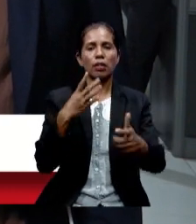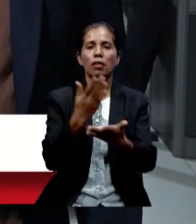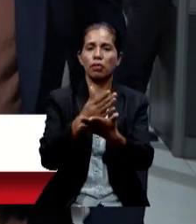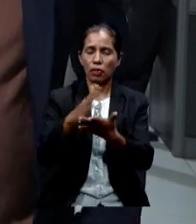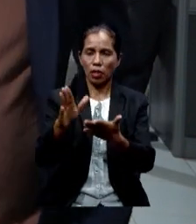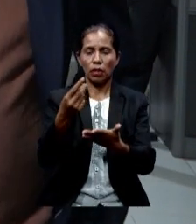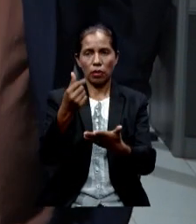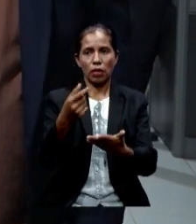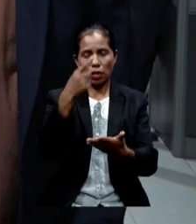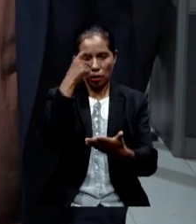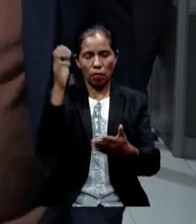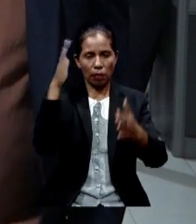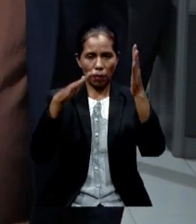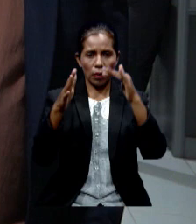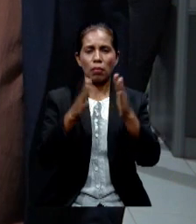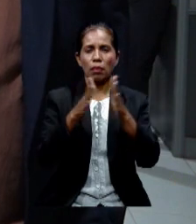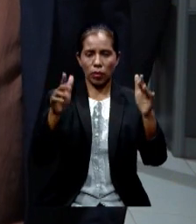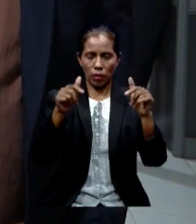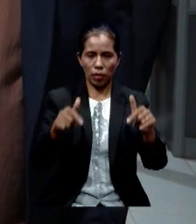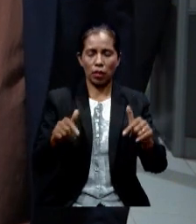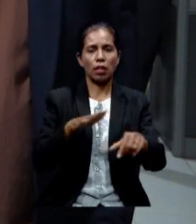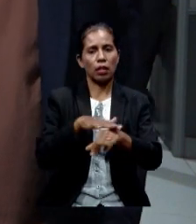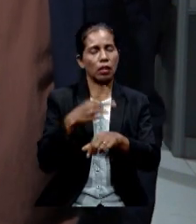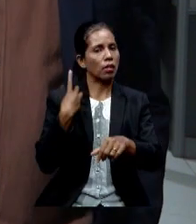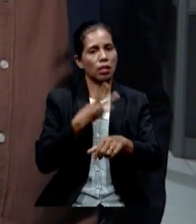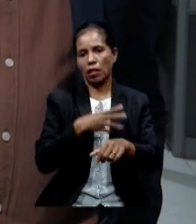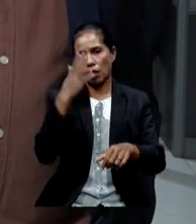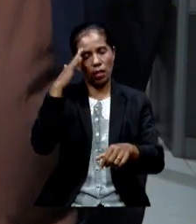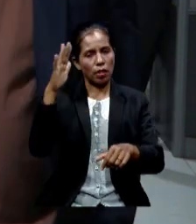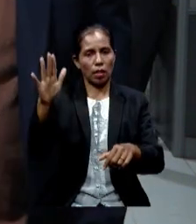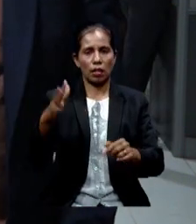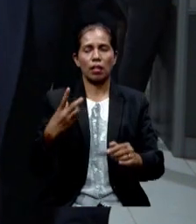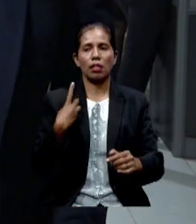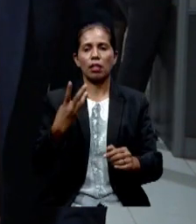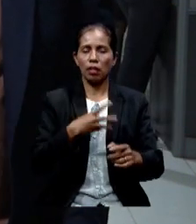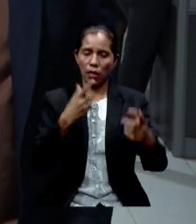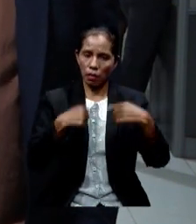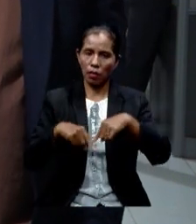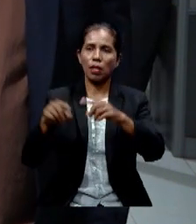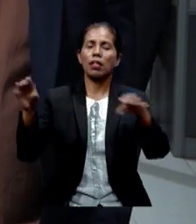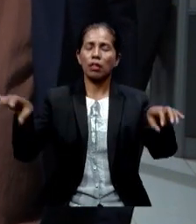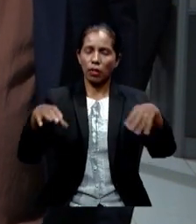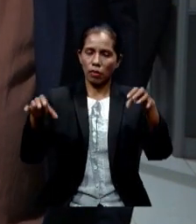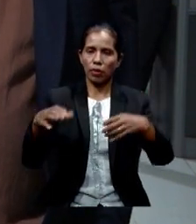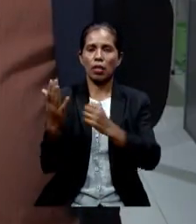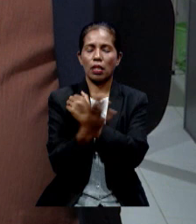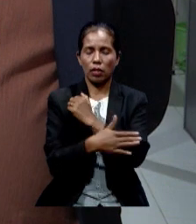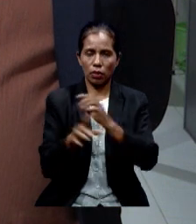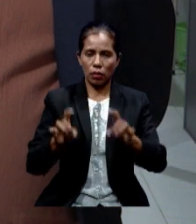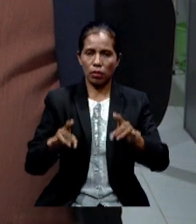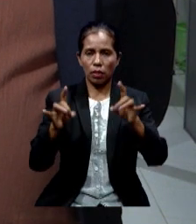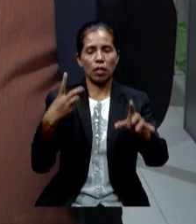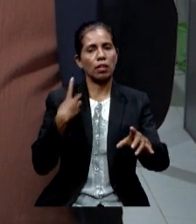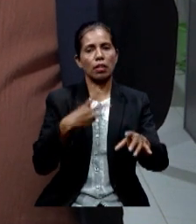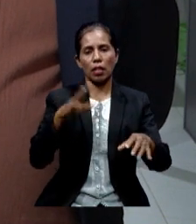tuan. Também agora problema é bot magira né, inglês magita lá até né, para ir e tatuba serviço e a maneira rain. Um tuan a